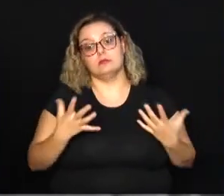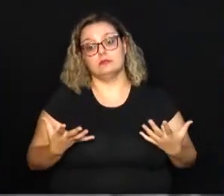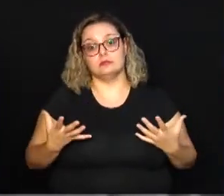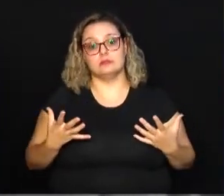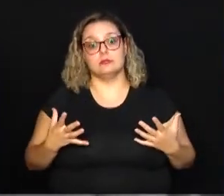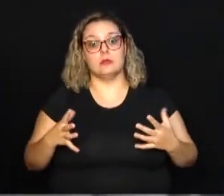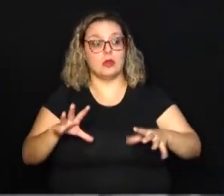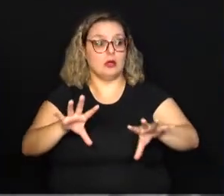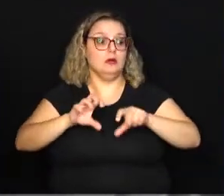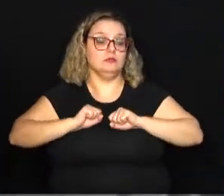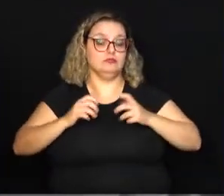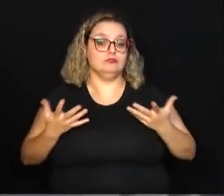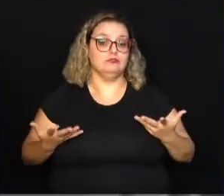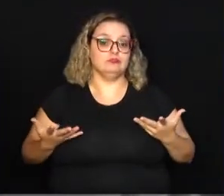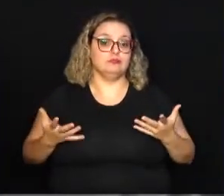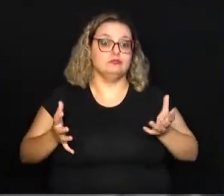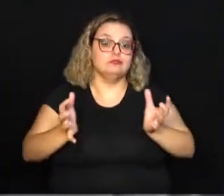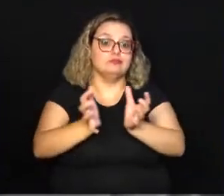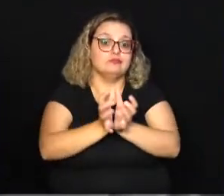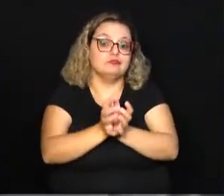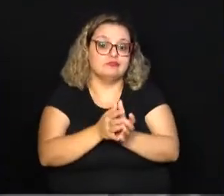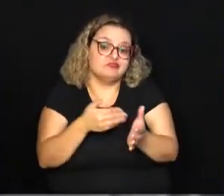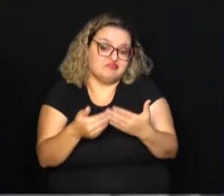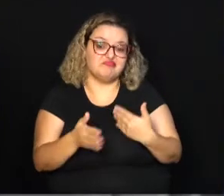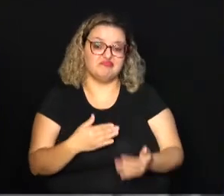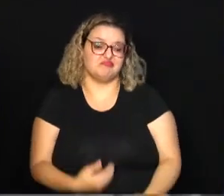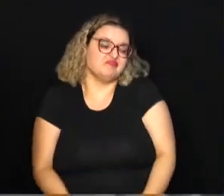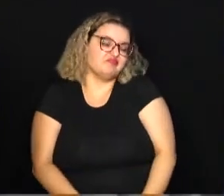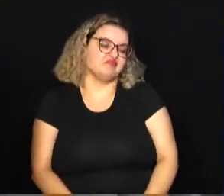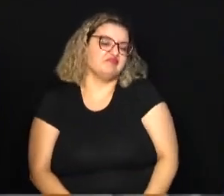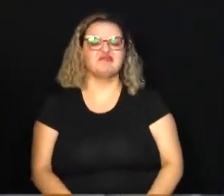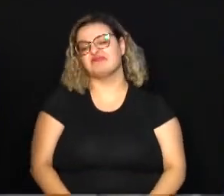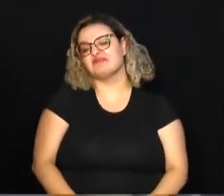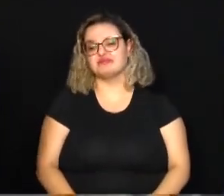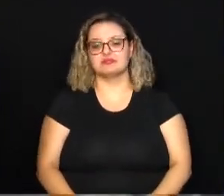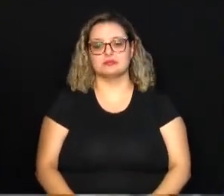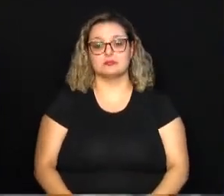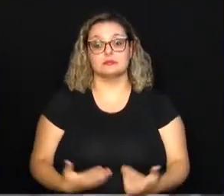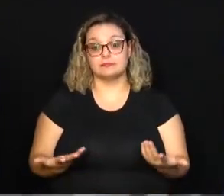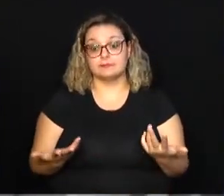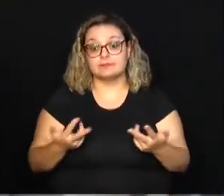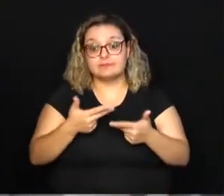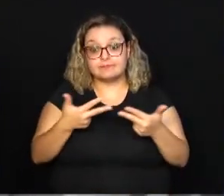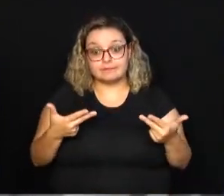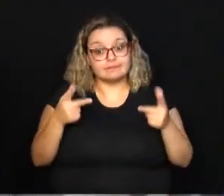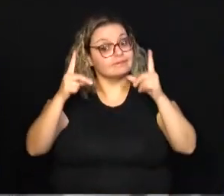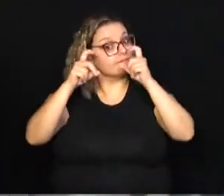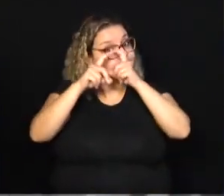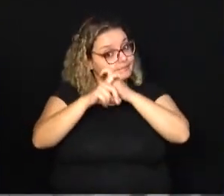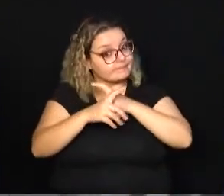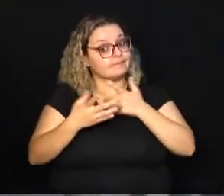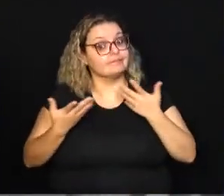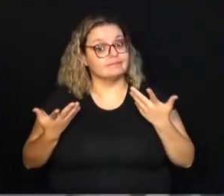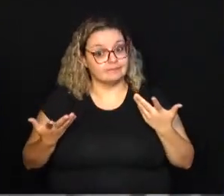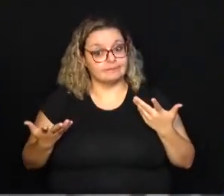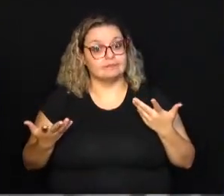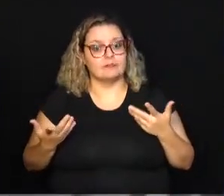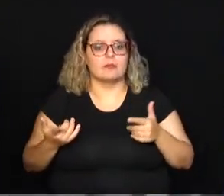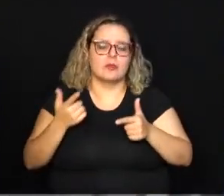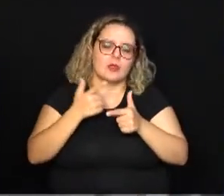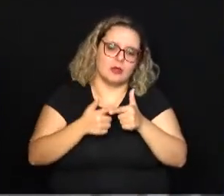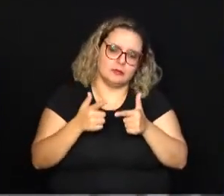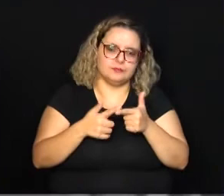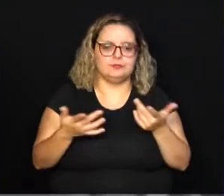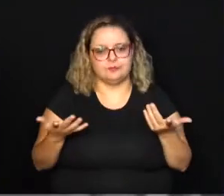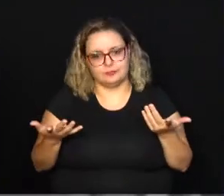o grupo dele, talvez não dê nem muita bola para isso. Então, são difíceis de você, e problemas, bom,